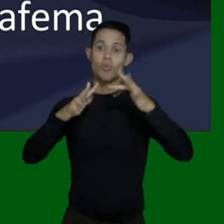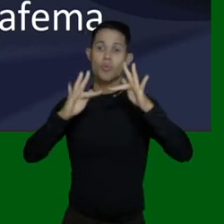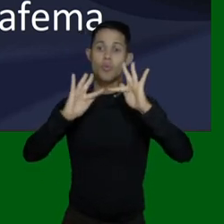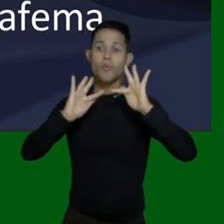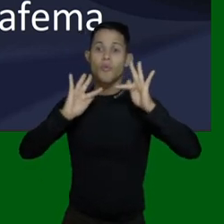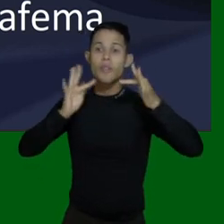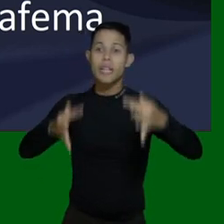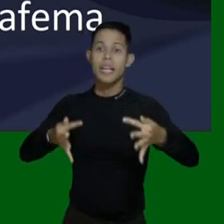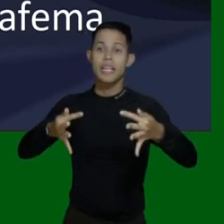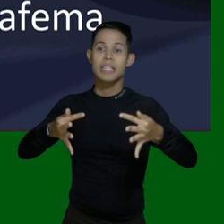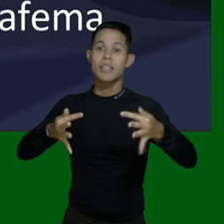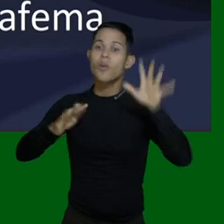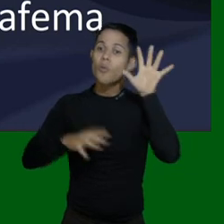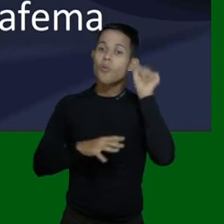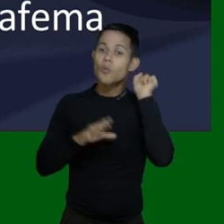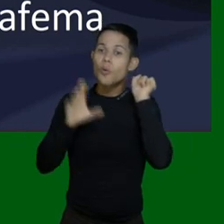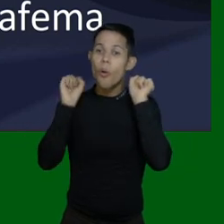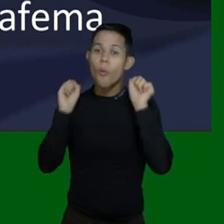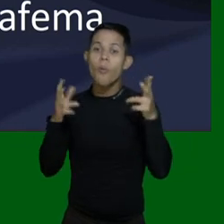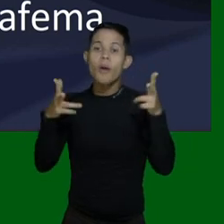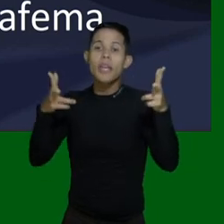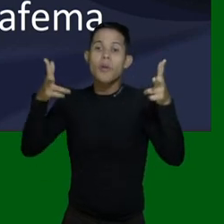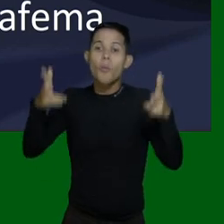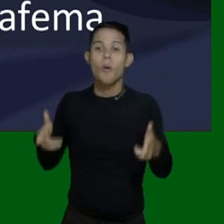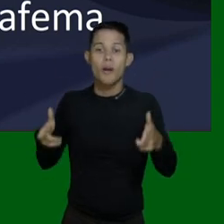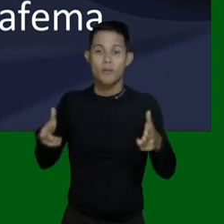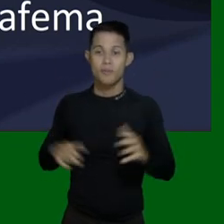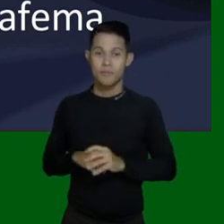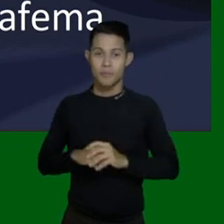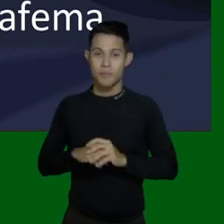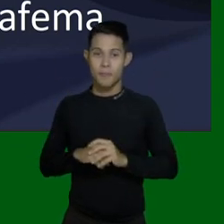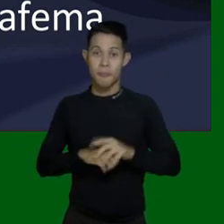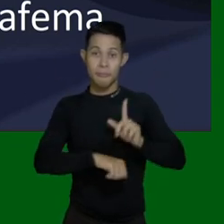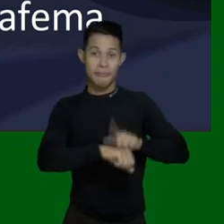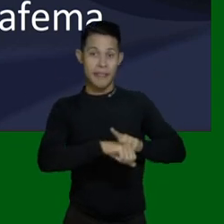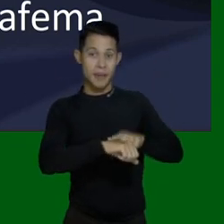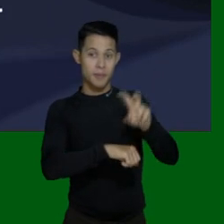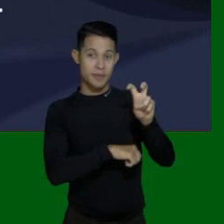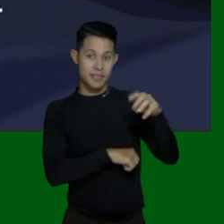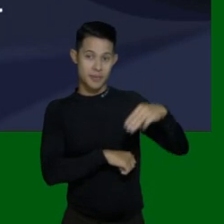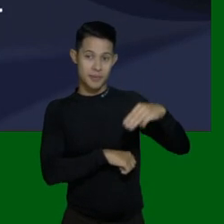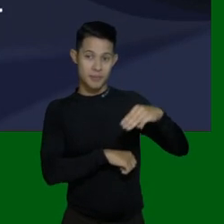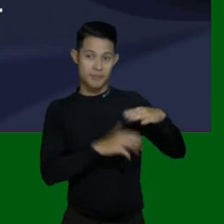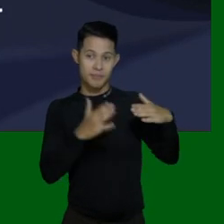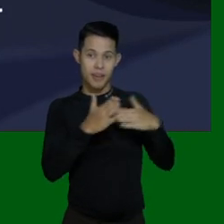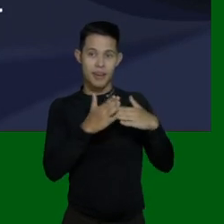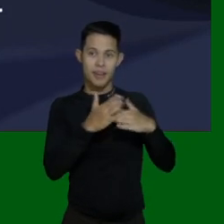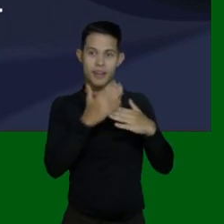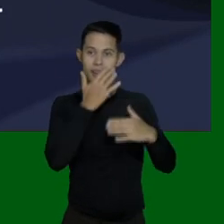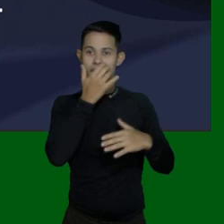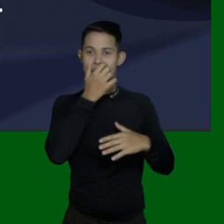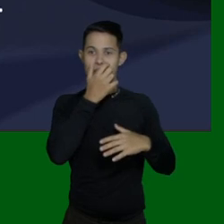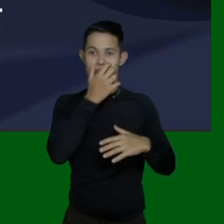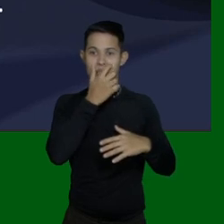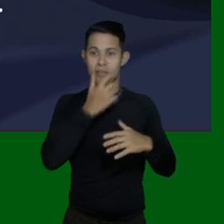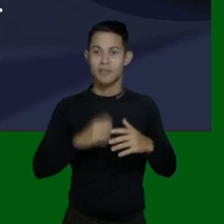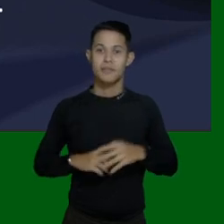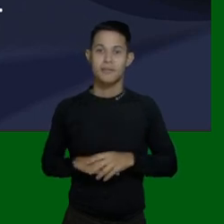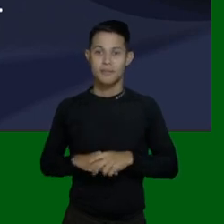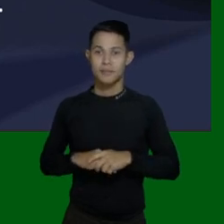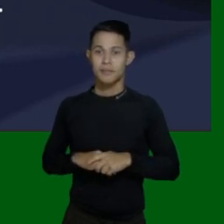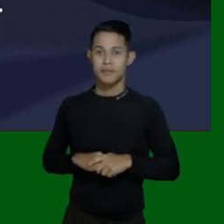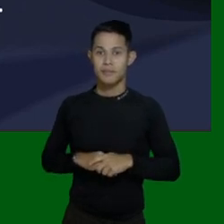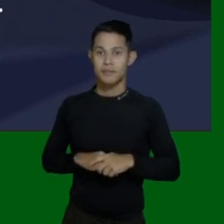o mesmo som eu só tenho 5 minutos alm disse pode